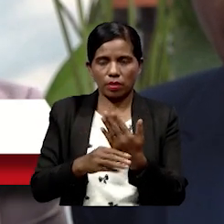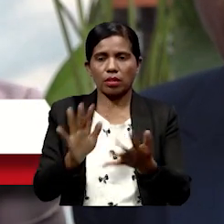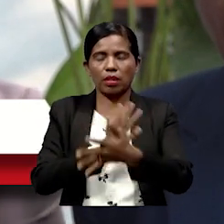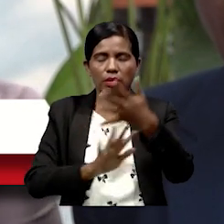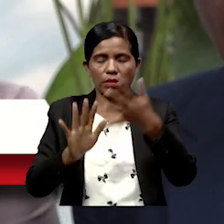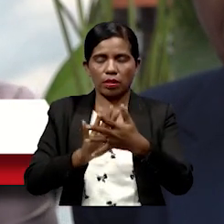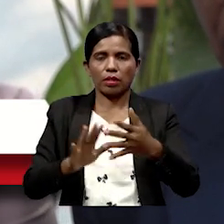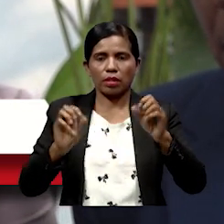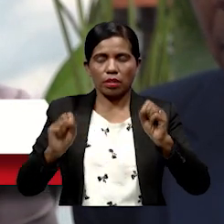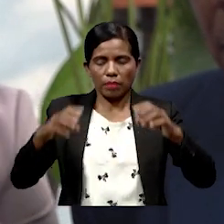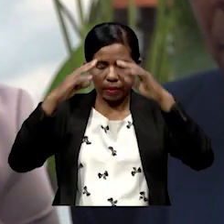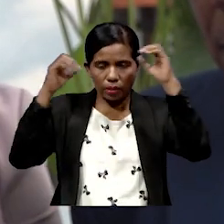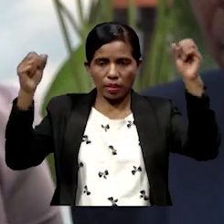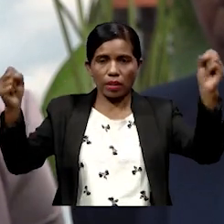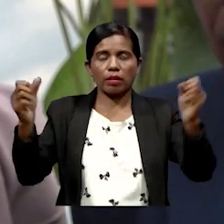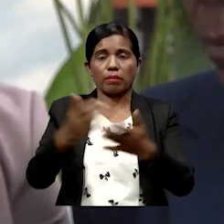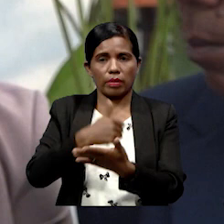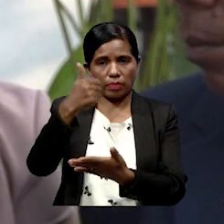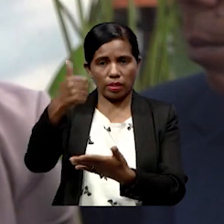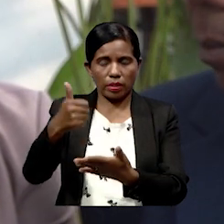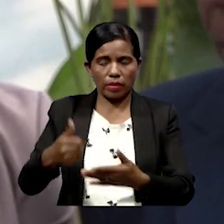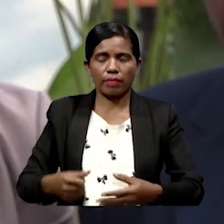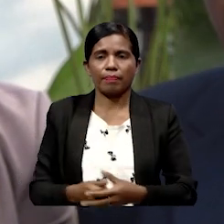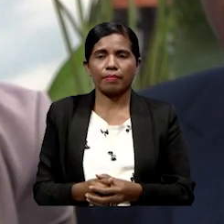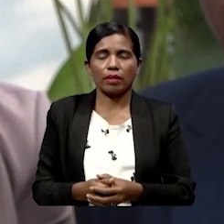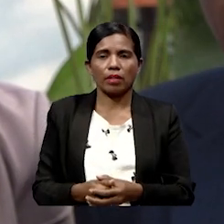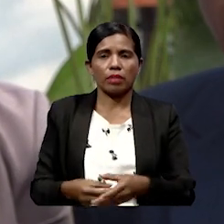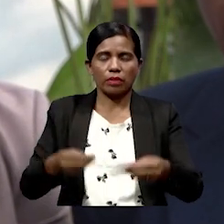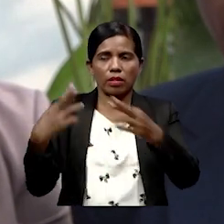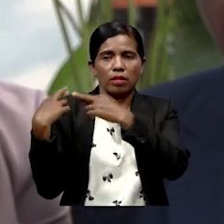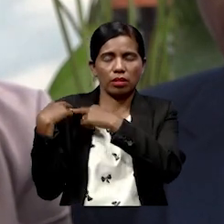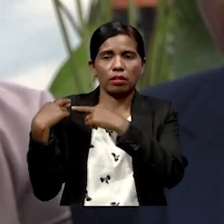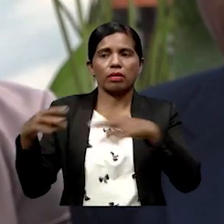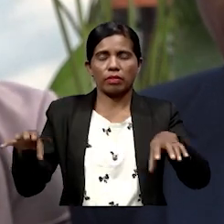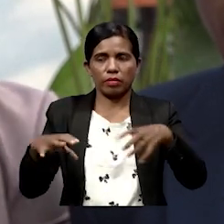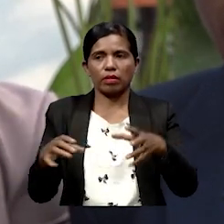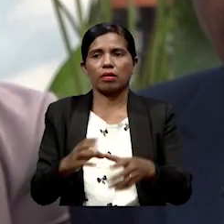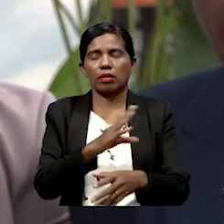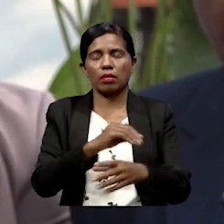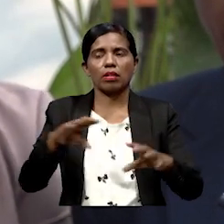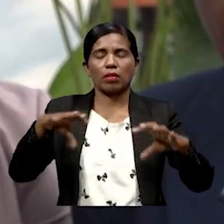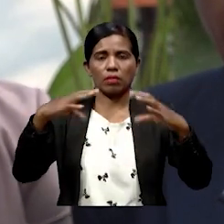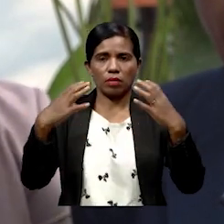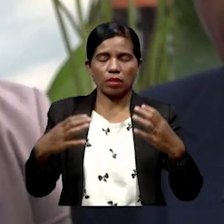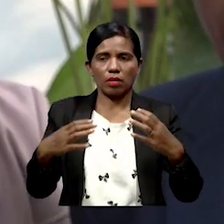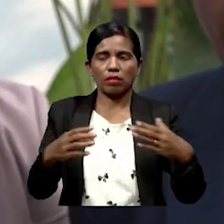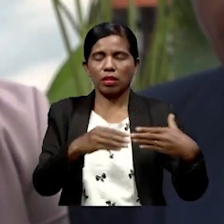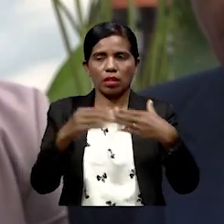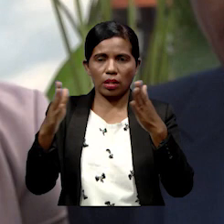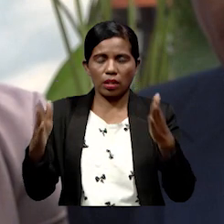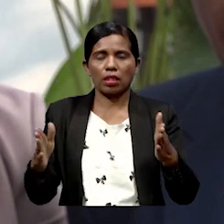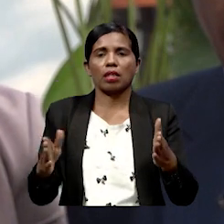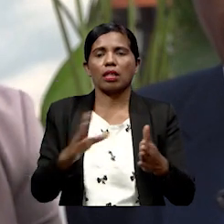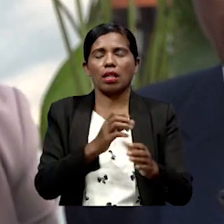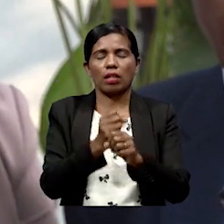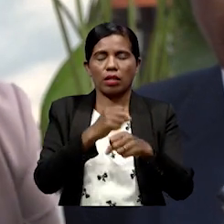Sua Excelência Presidente eleito, Dr. Geramos Ortenian. Nós vemos que a comissão organizadora falou nos preparativos para